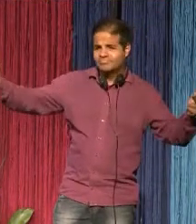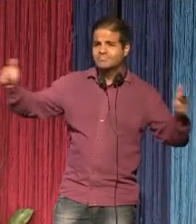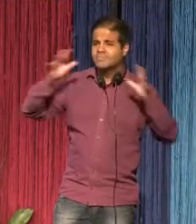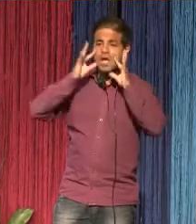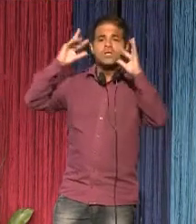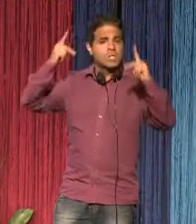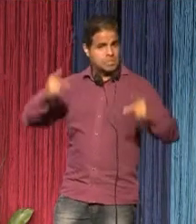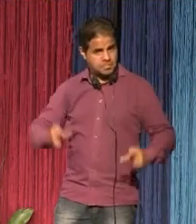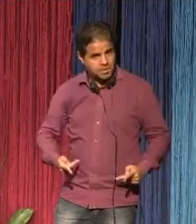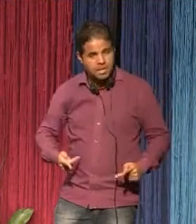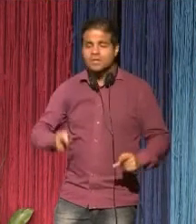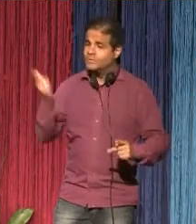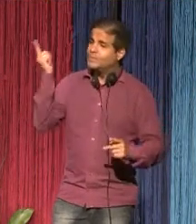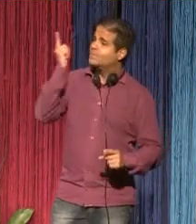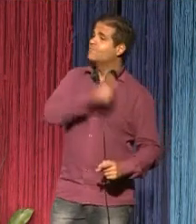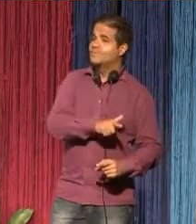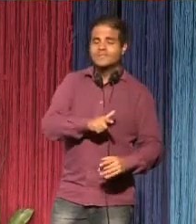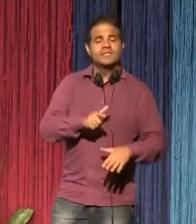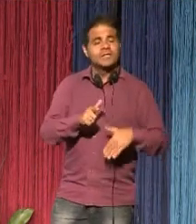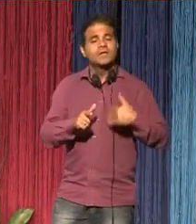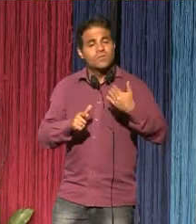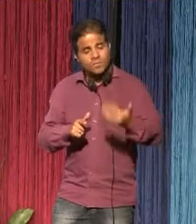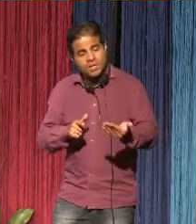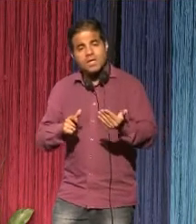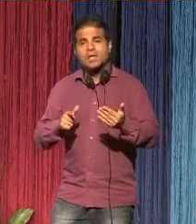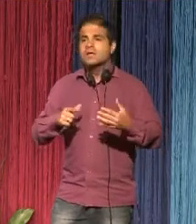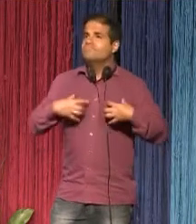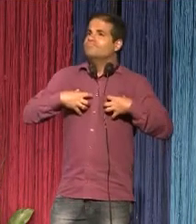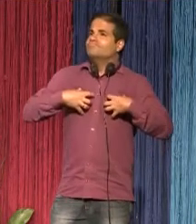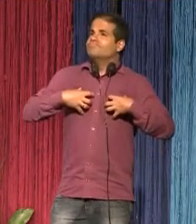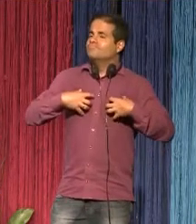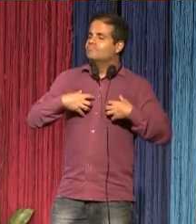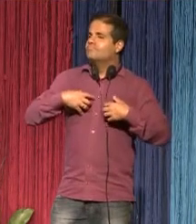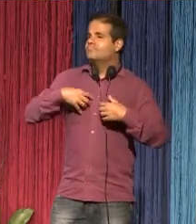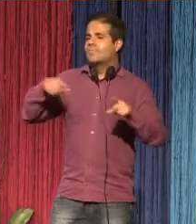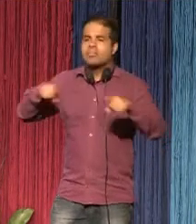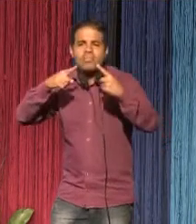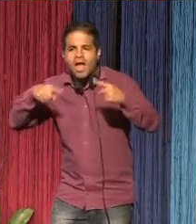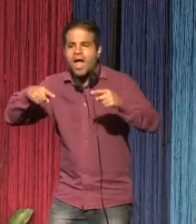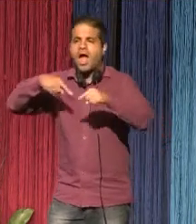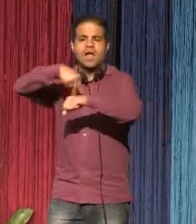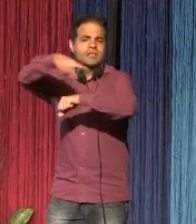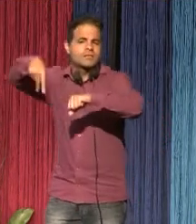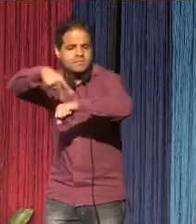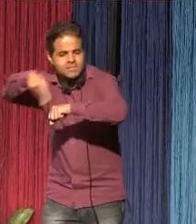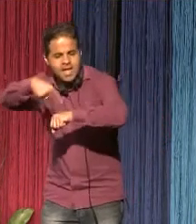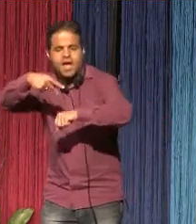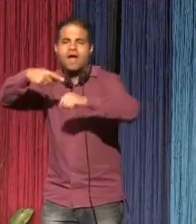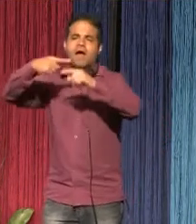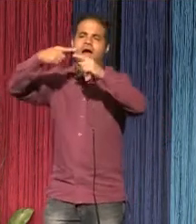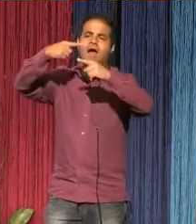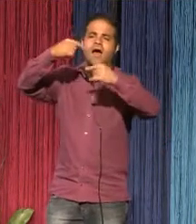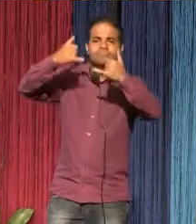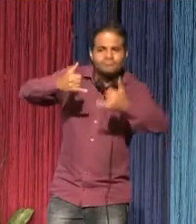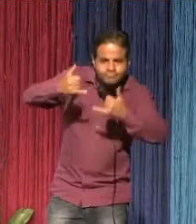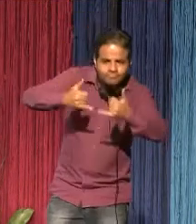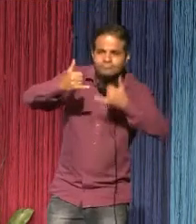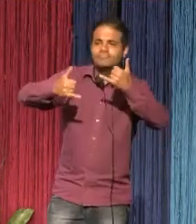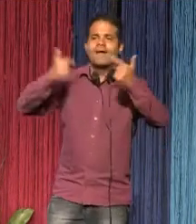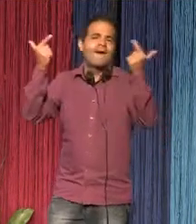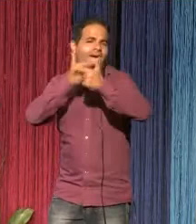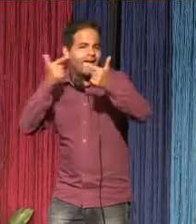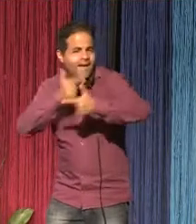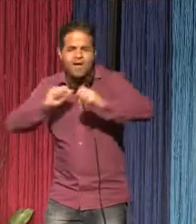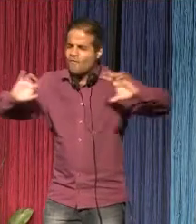ser humano conseguiu, e cantar, dançar, jogar, né, rir,